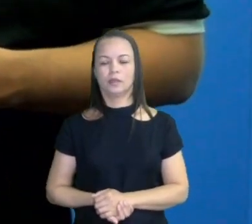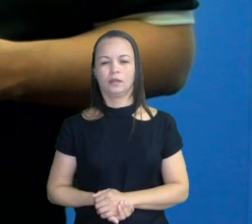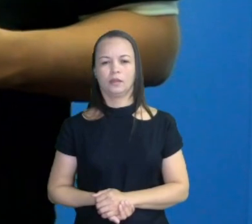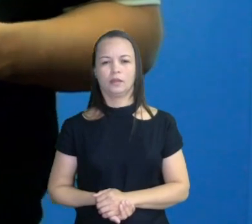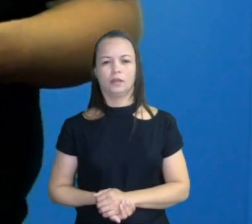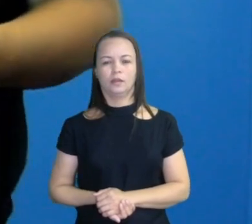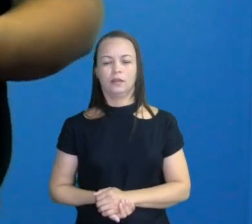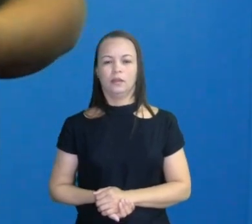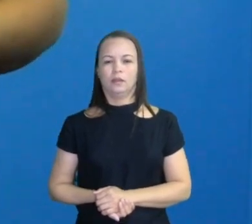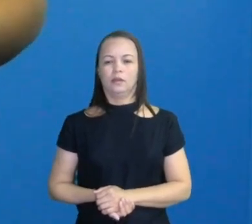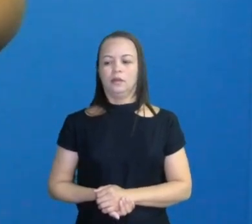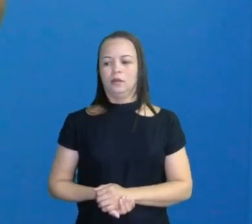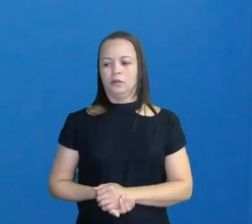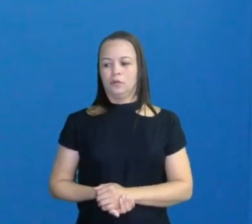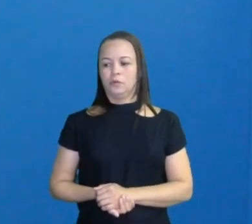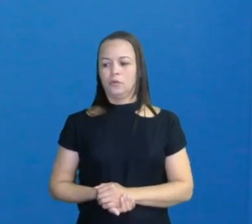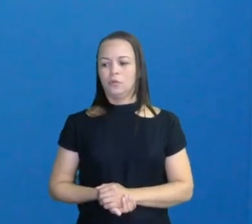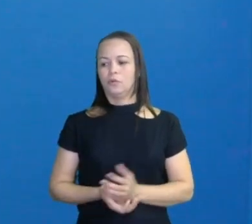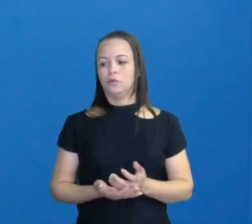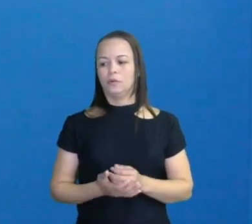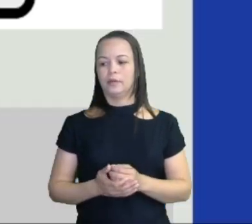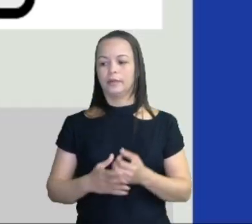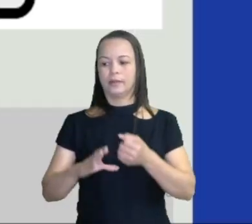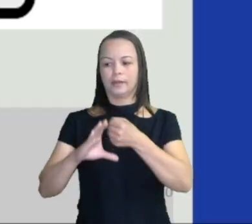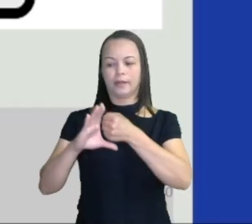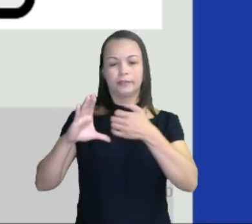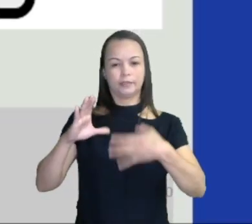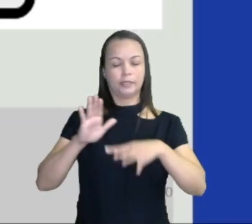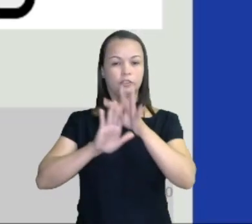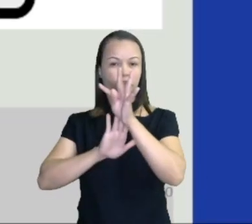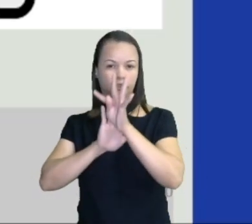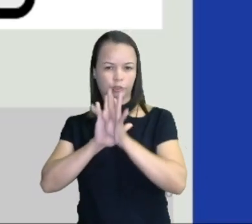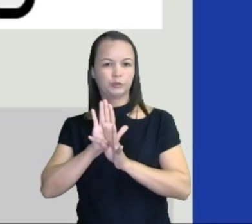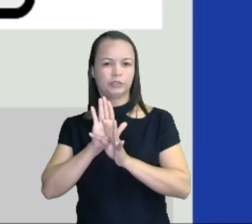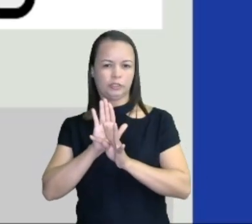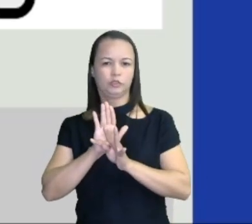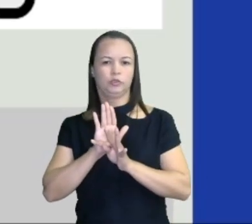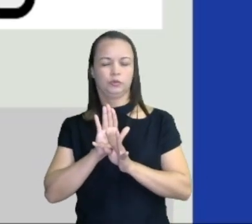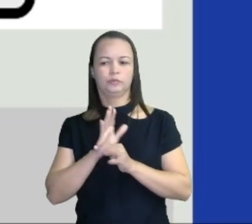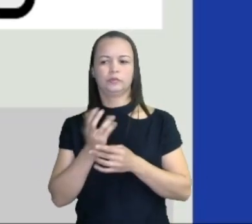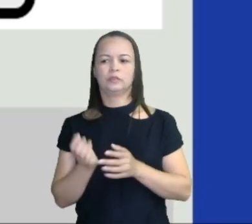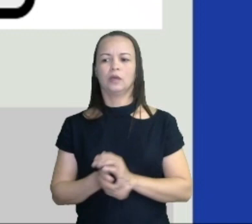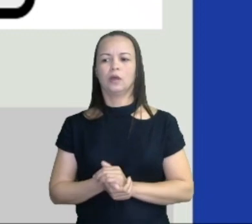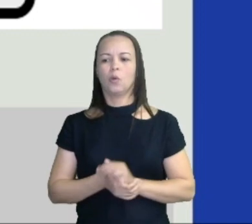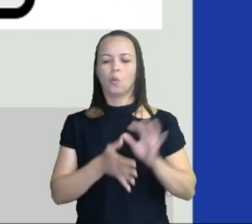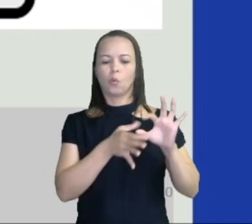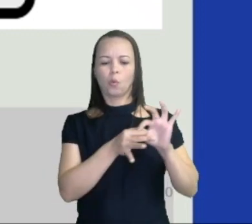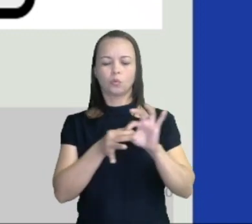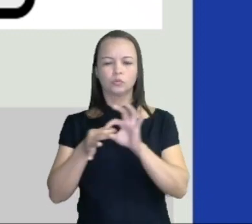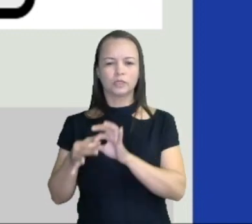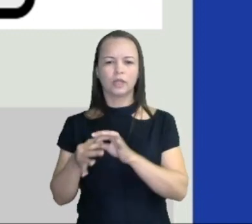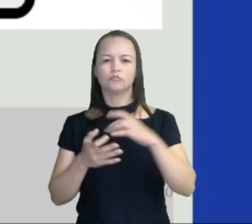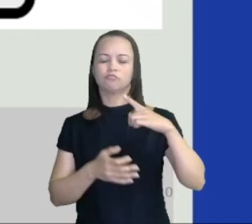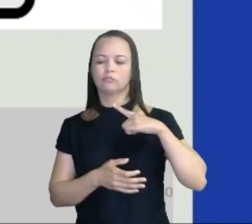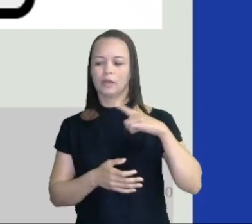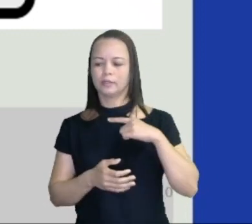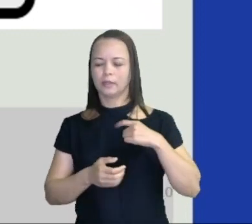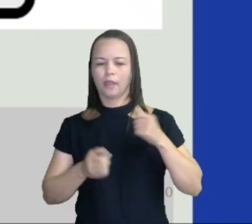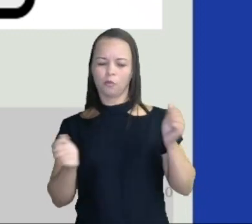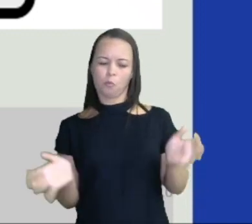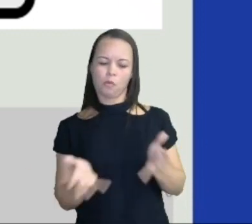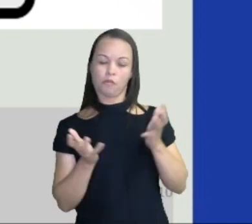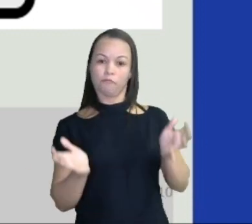O contexto. Aqui, se formos ranquear, o contexto ele tem uma